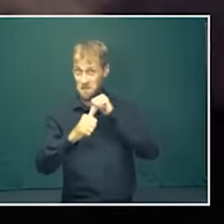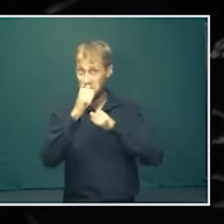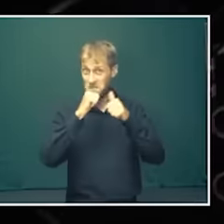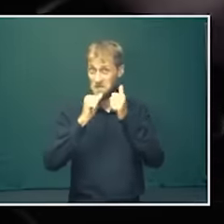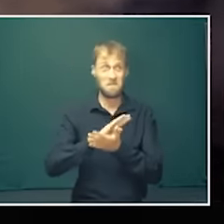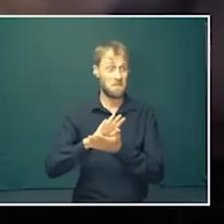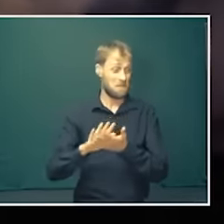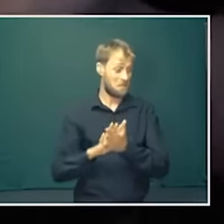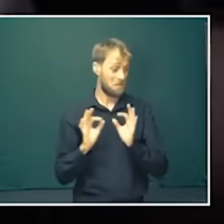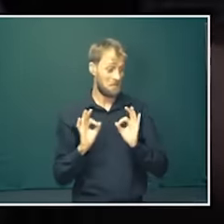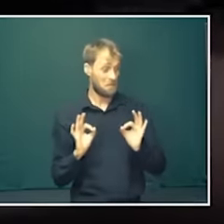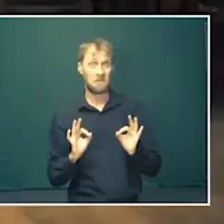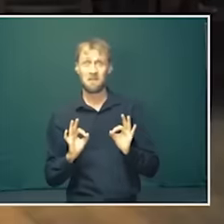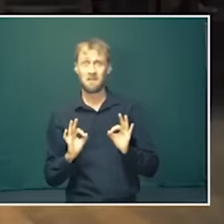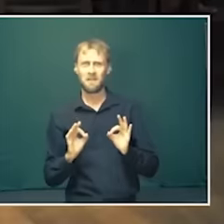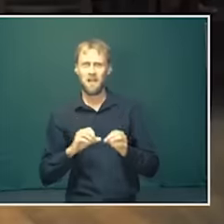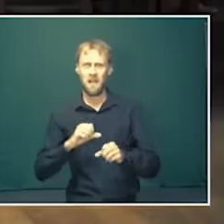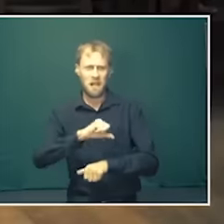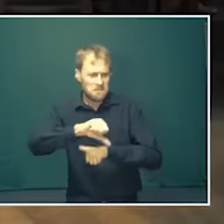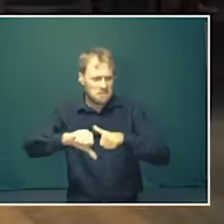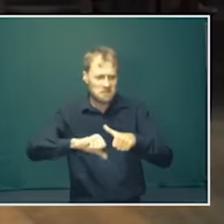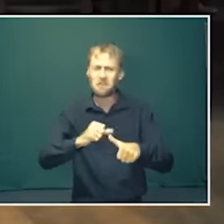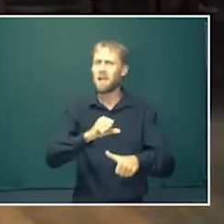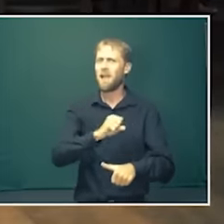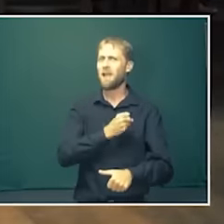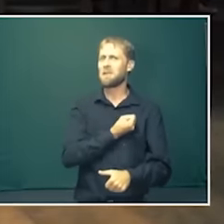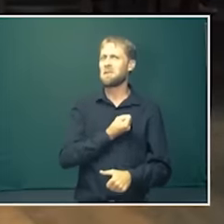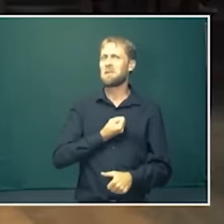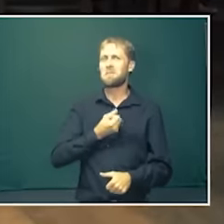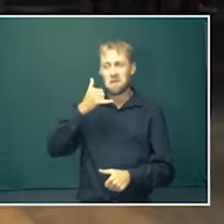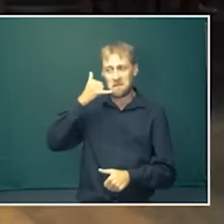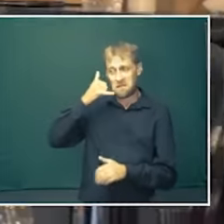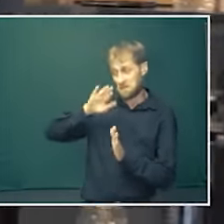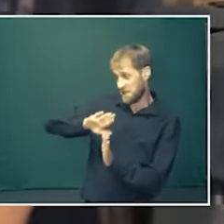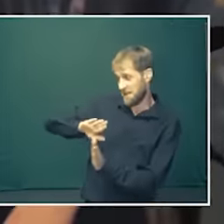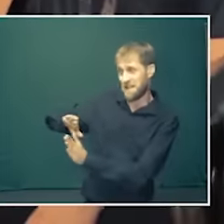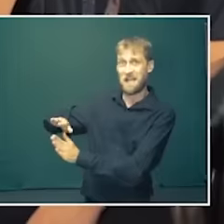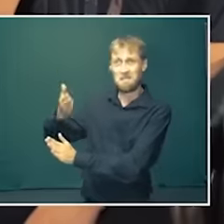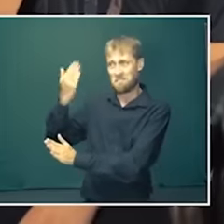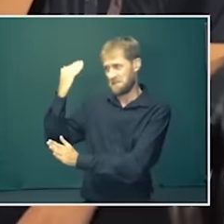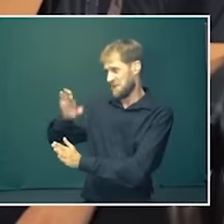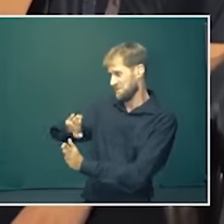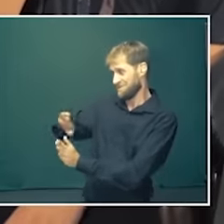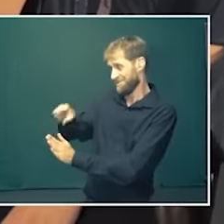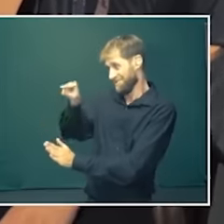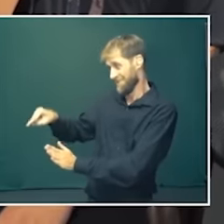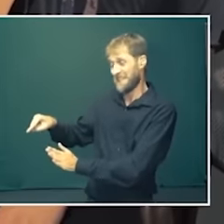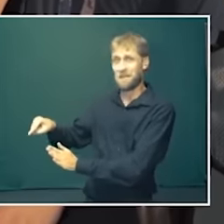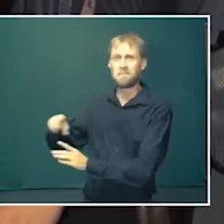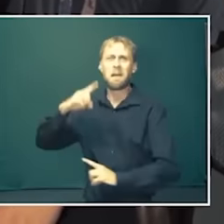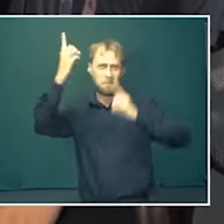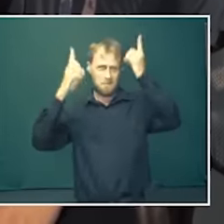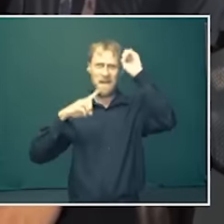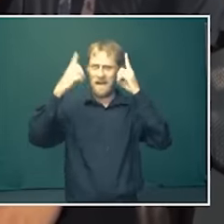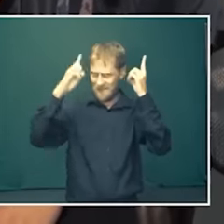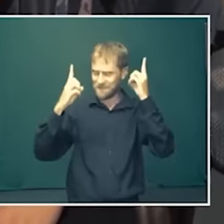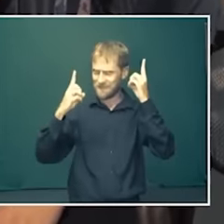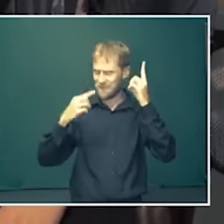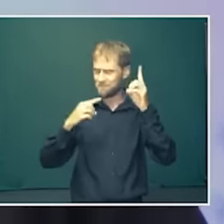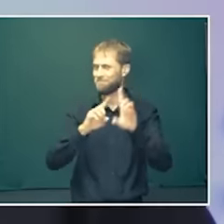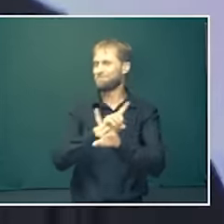bebida. Eu mudei de celular pro passado não me achar. Da balada tirei meu nome